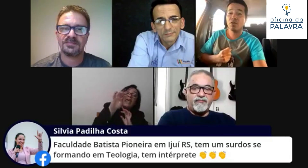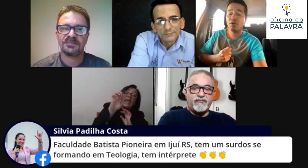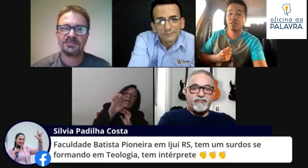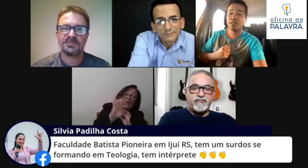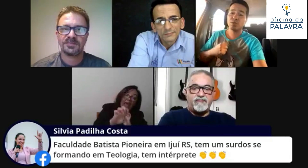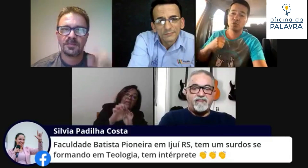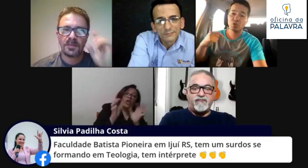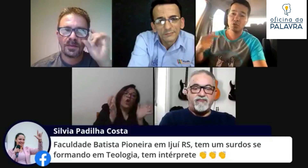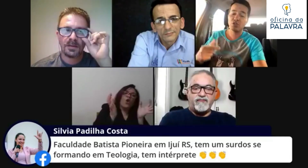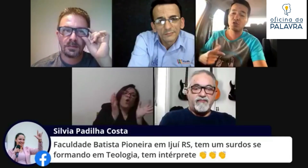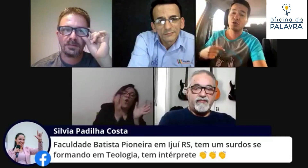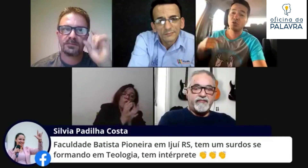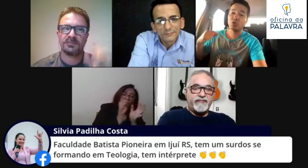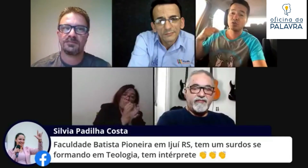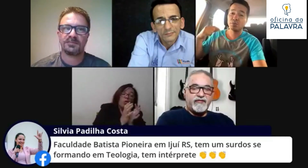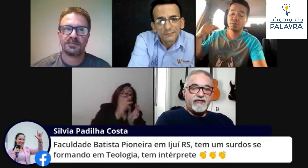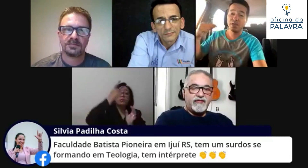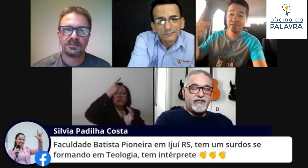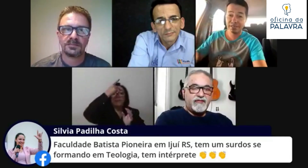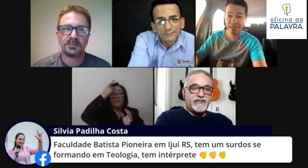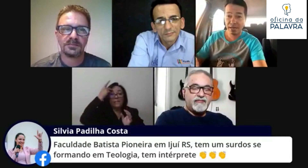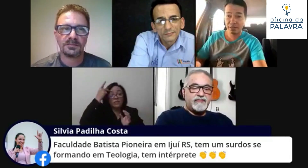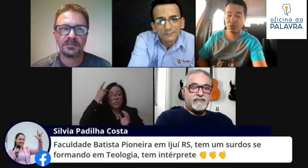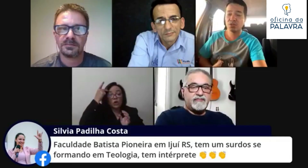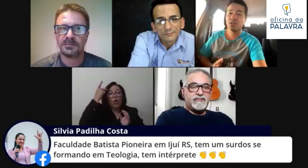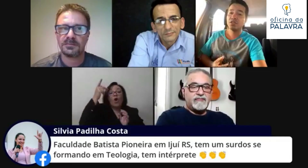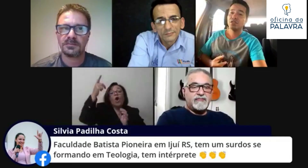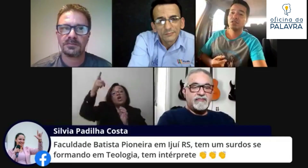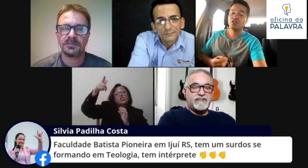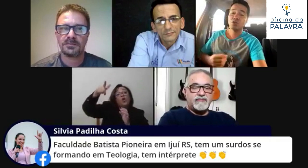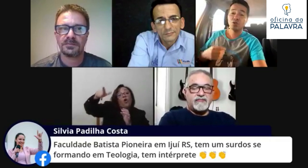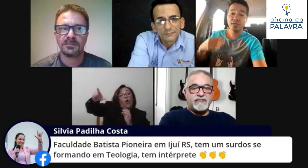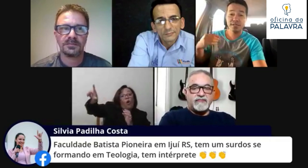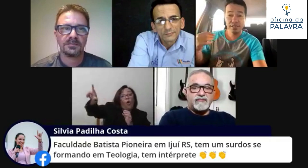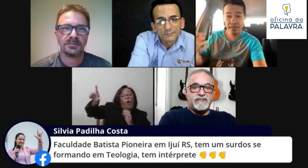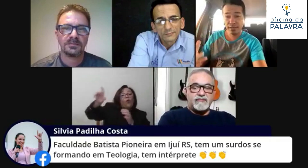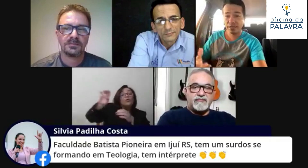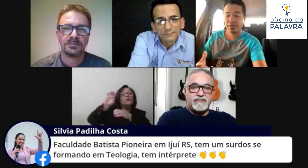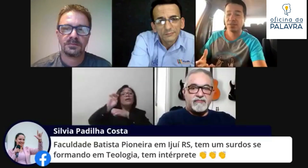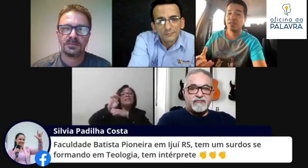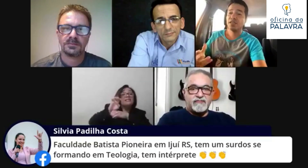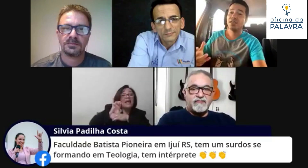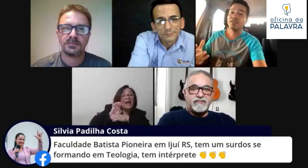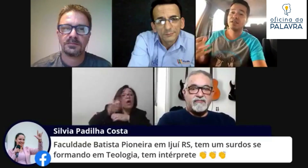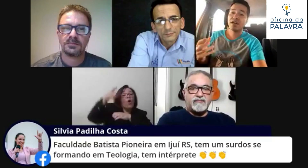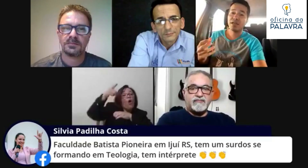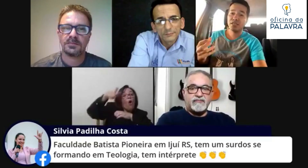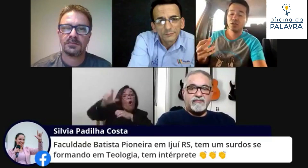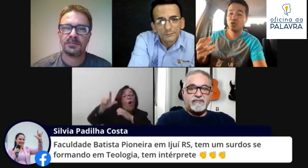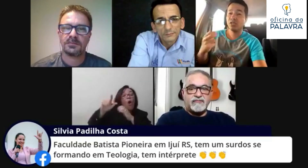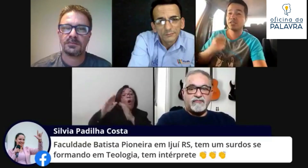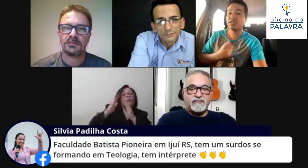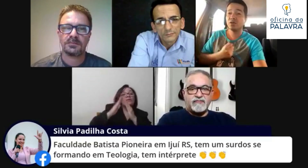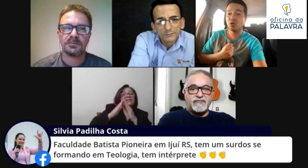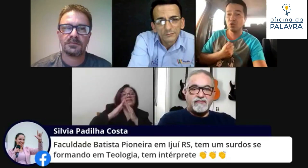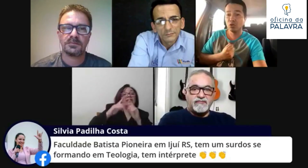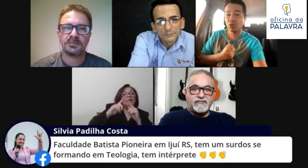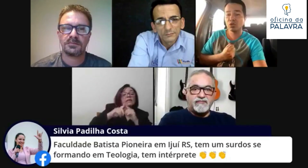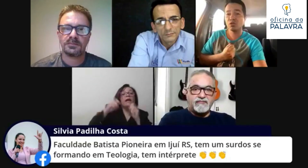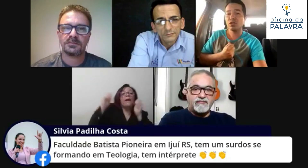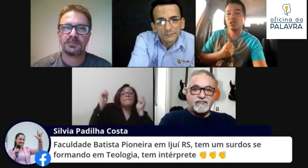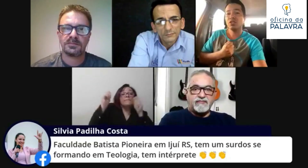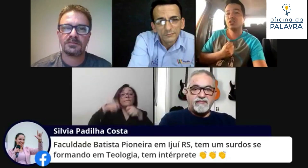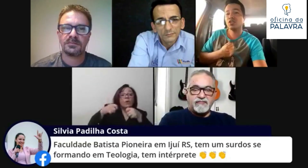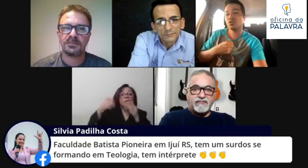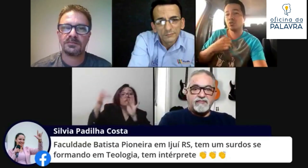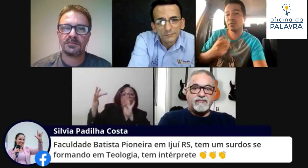uma forma das pessoas de outros estados, de outras igrejas, entrarem em conexão